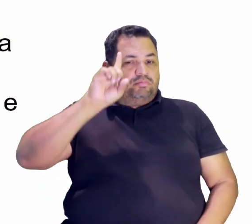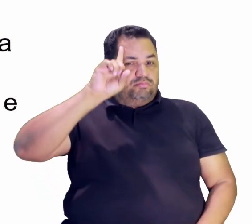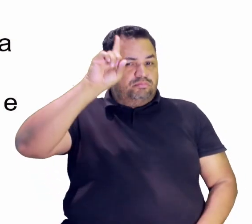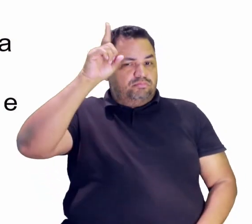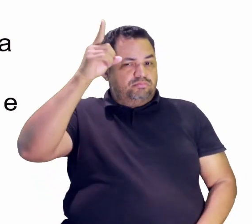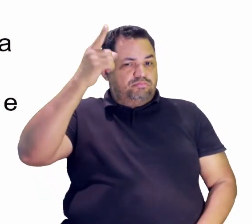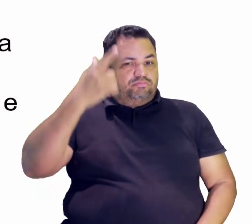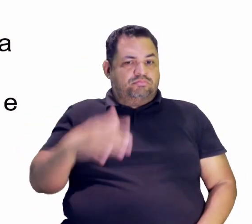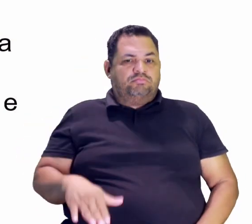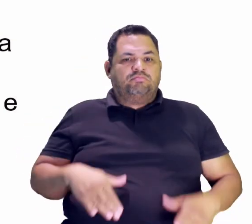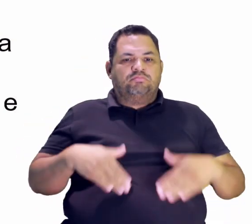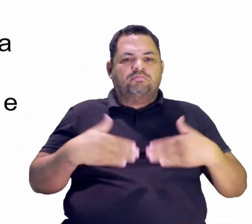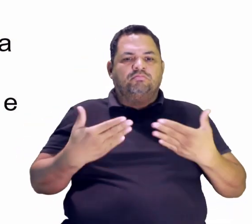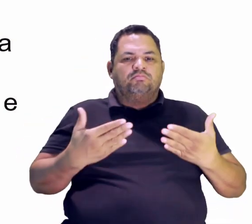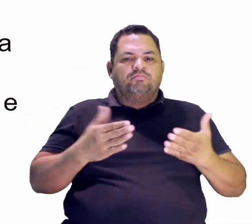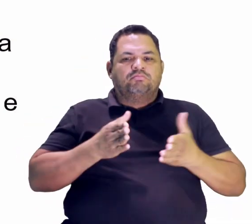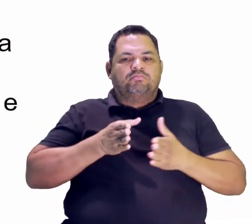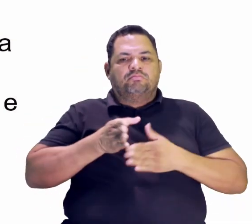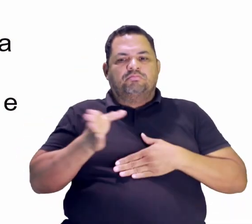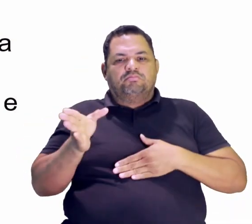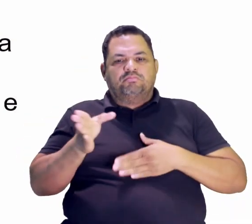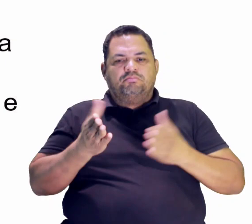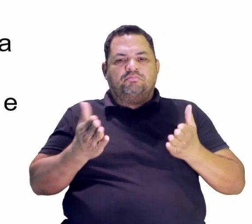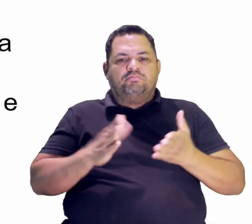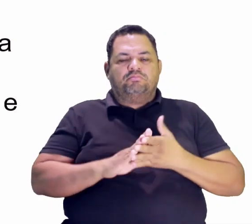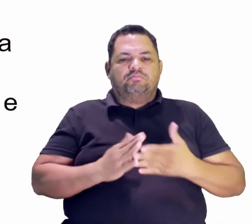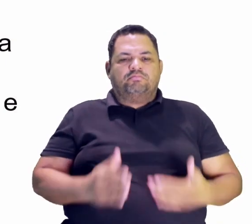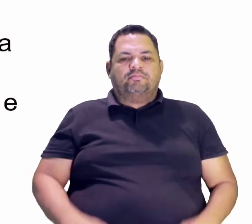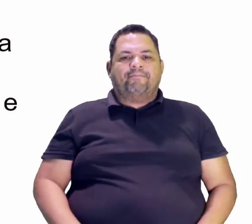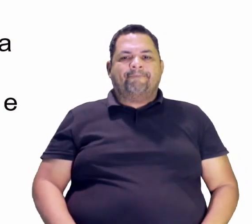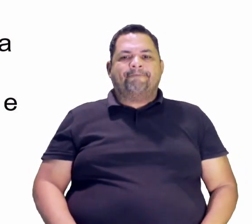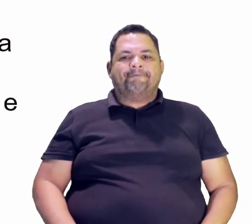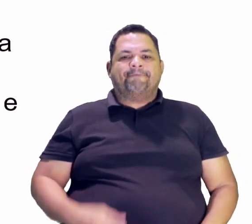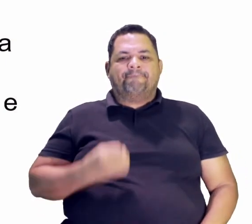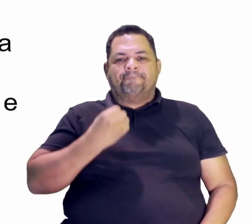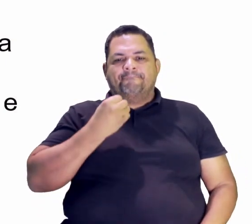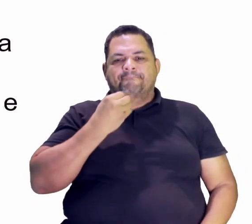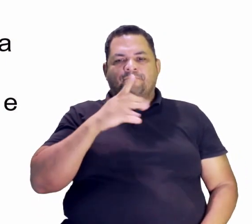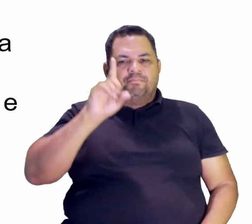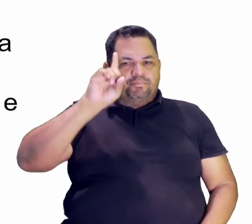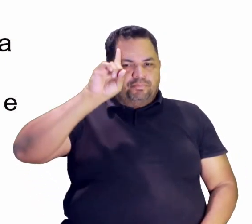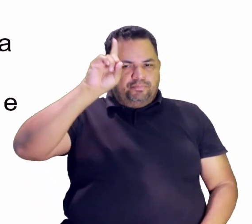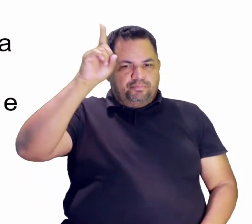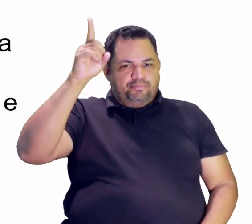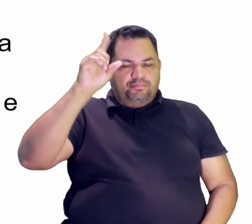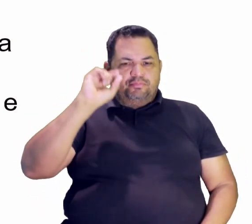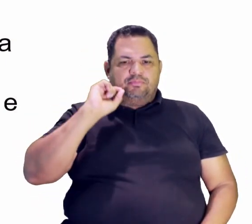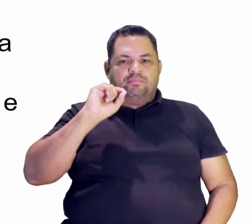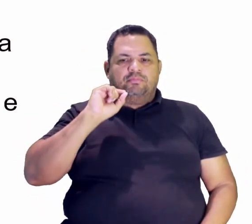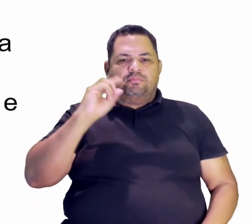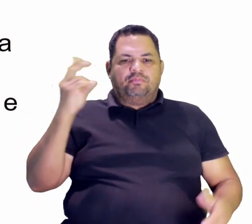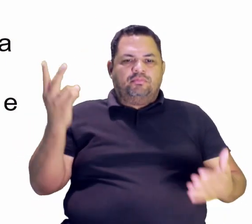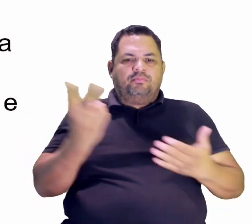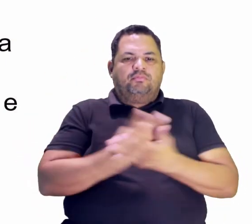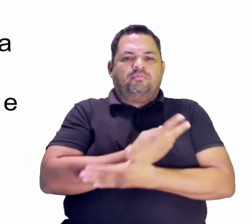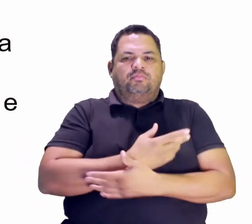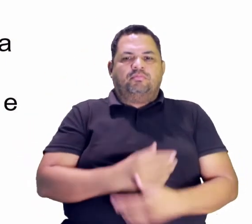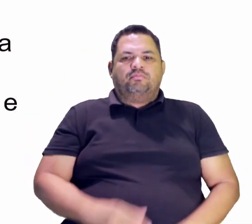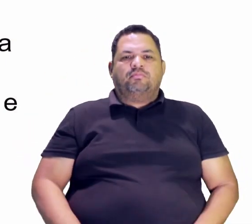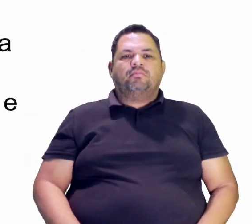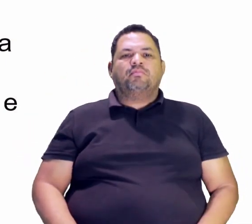coloco esse vetor, essa setinha aí, ela me dá uma boa ideia do que está